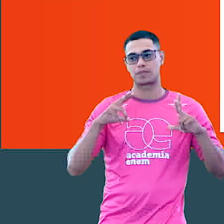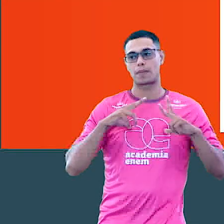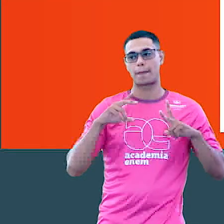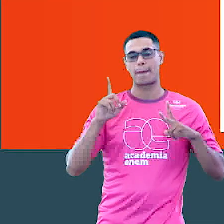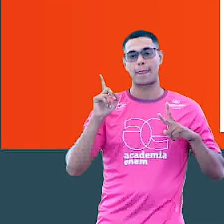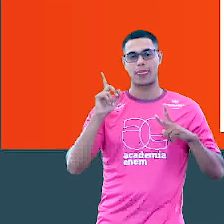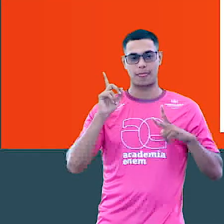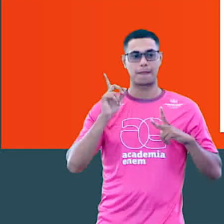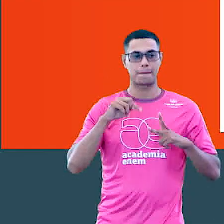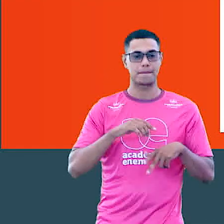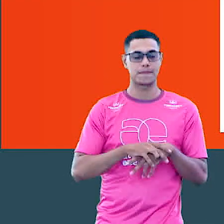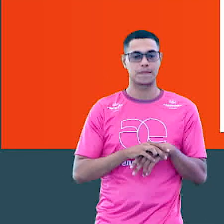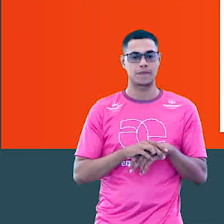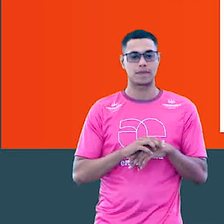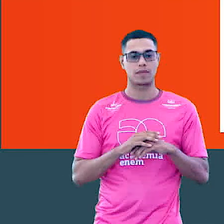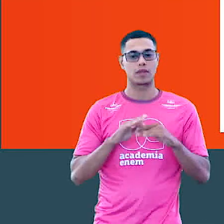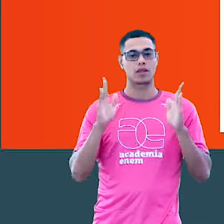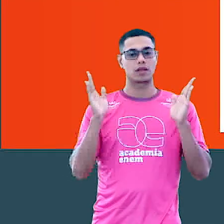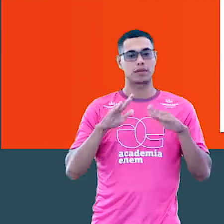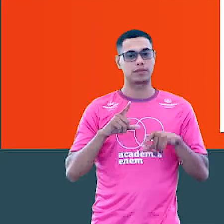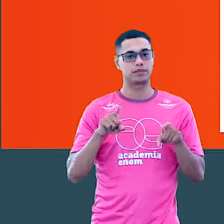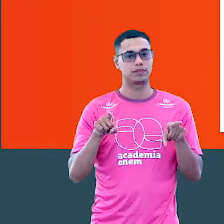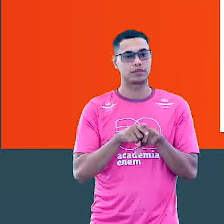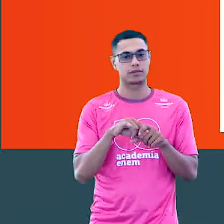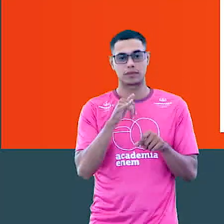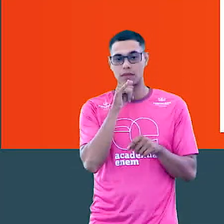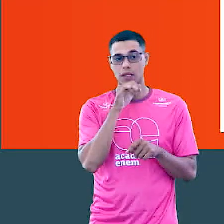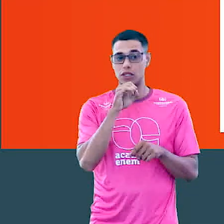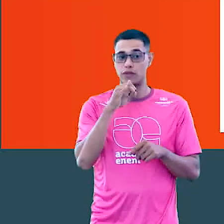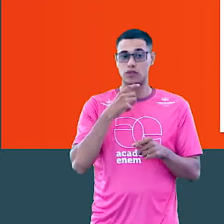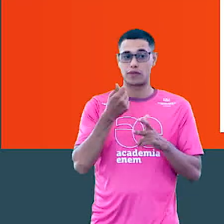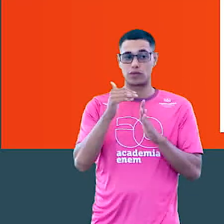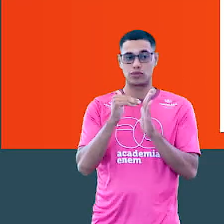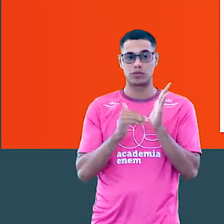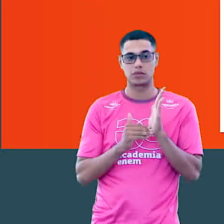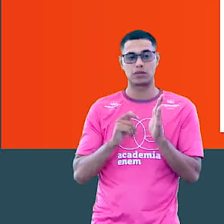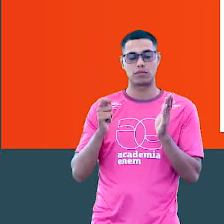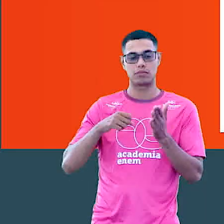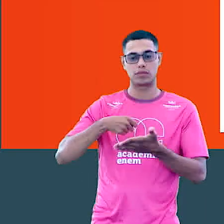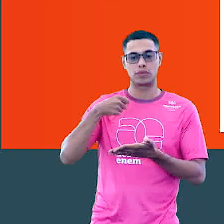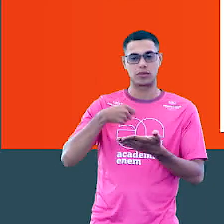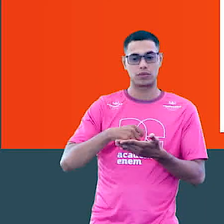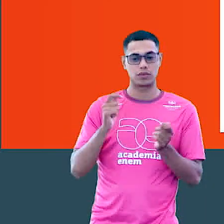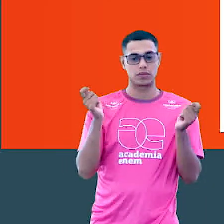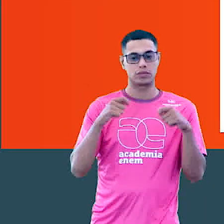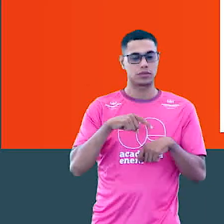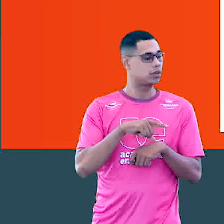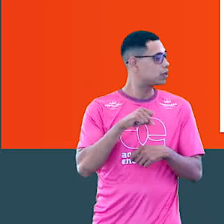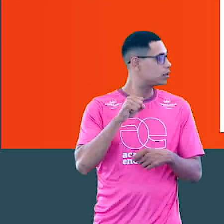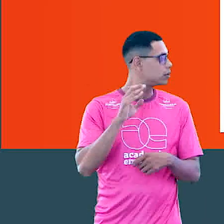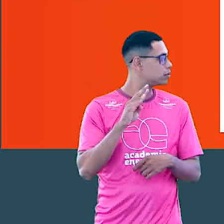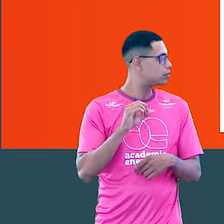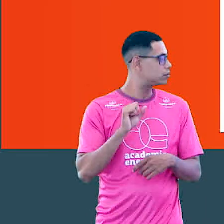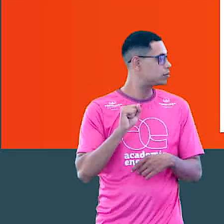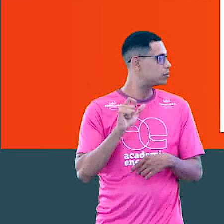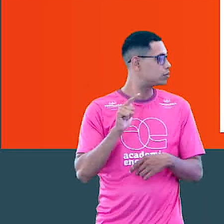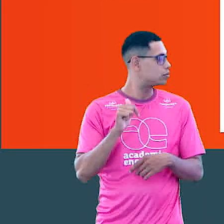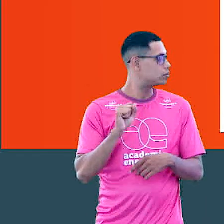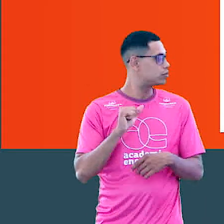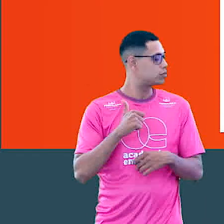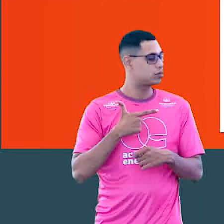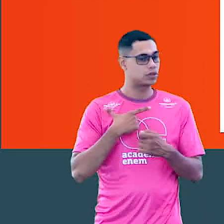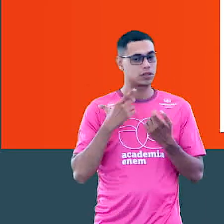E aí, você consegue o quê? Se você for baixa renda, tá? Você consegue o quê? Essa bolsa